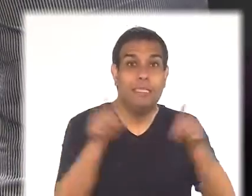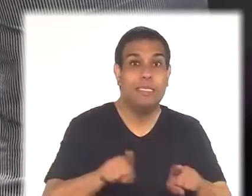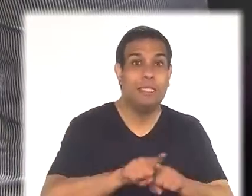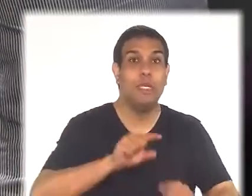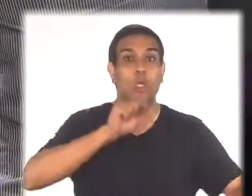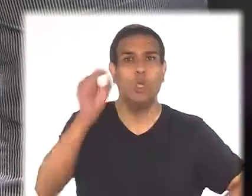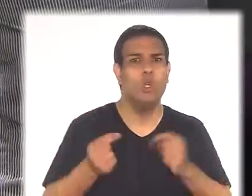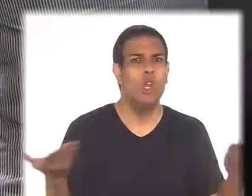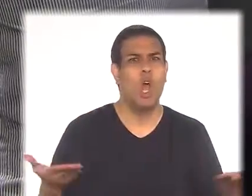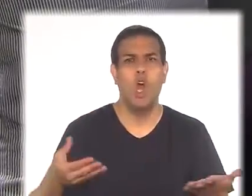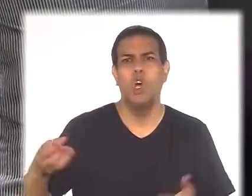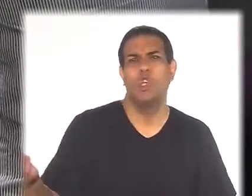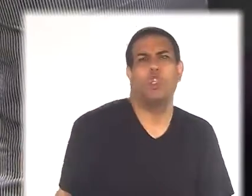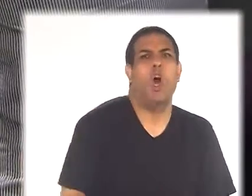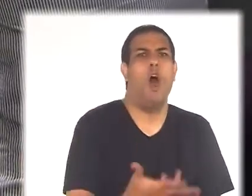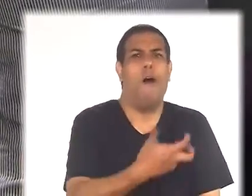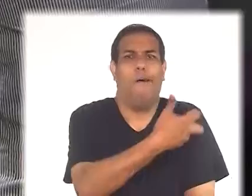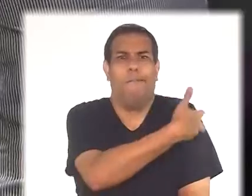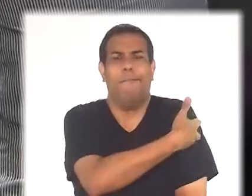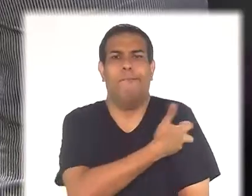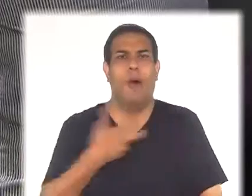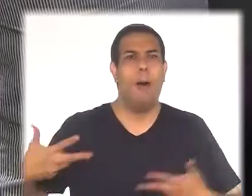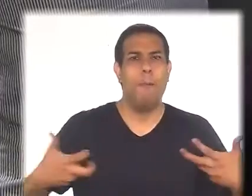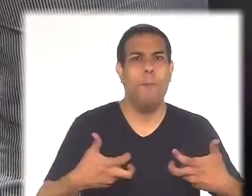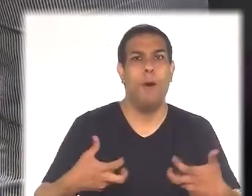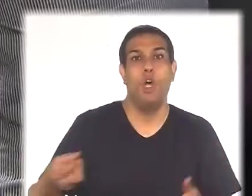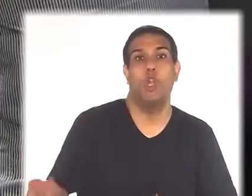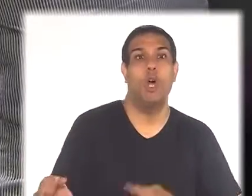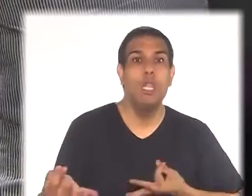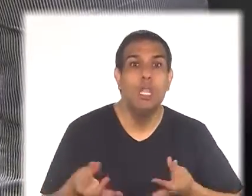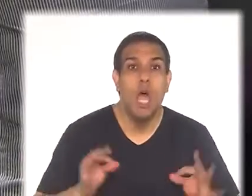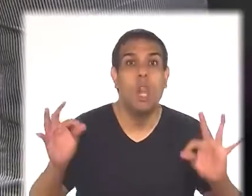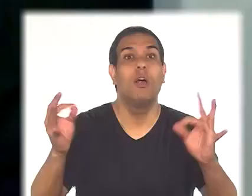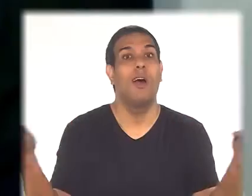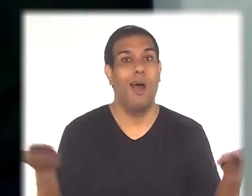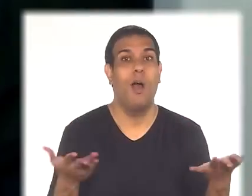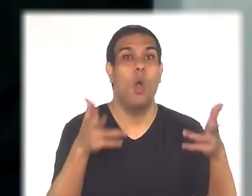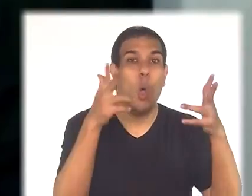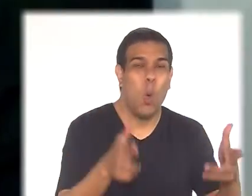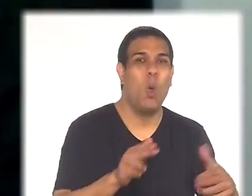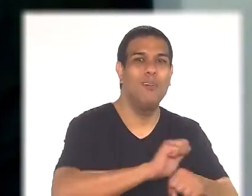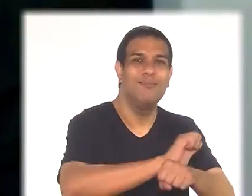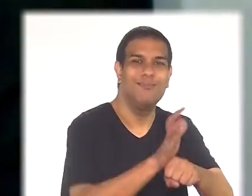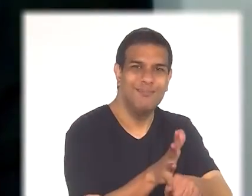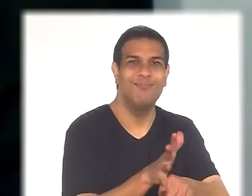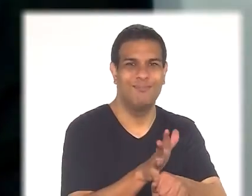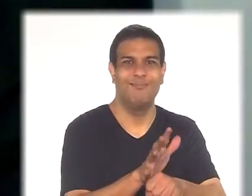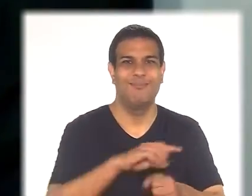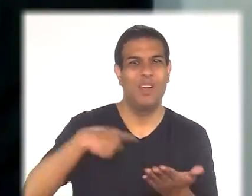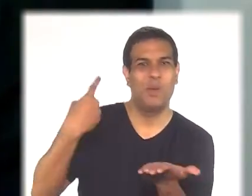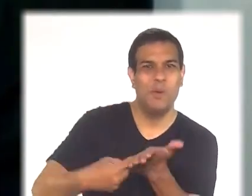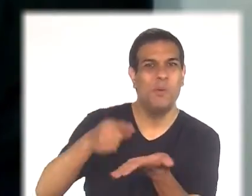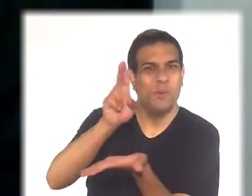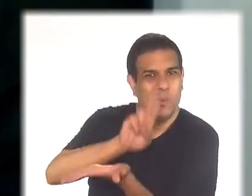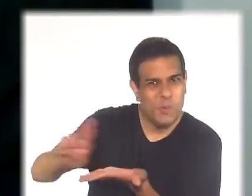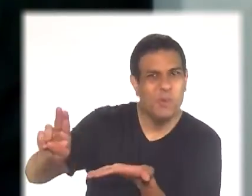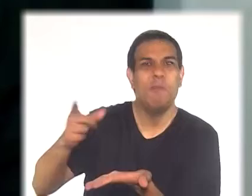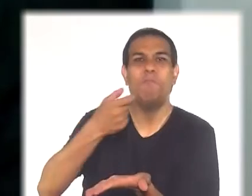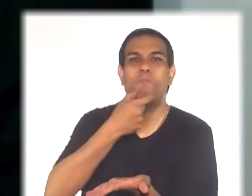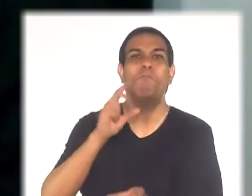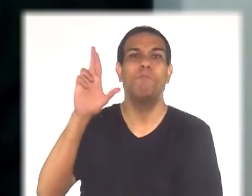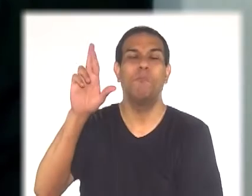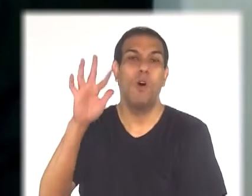vacina de febre amarela, até vacinas de última geração aí, que são as vacinas mais sofisticadas, como será o caso